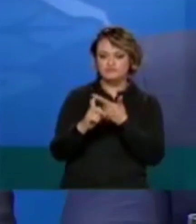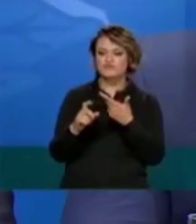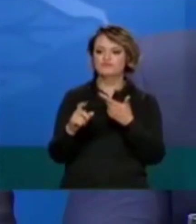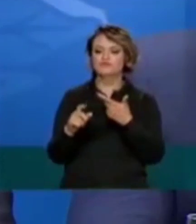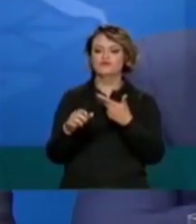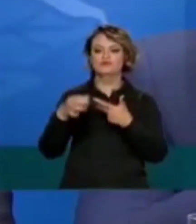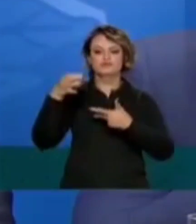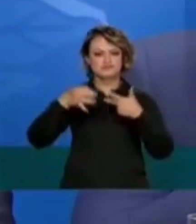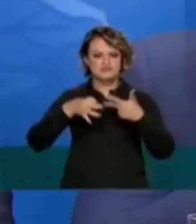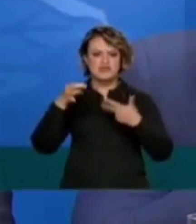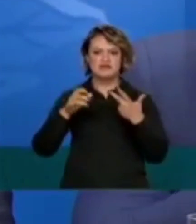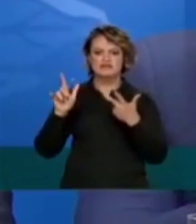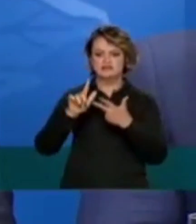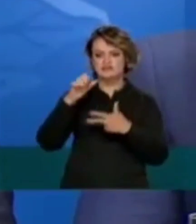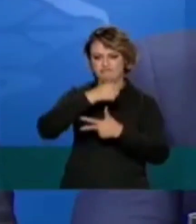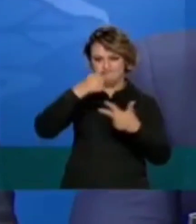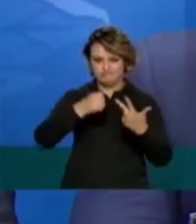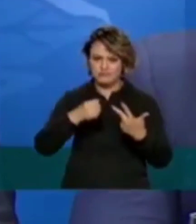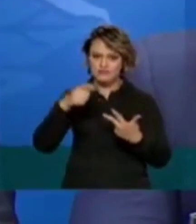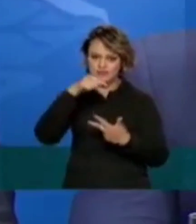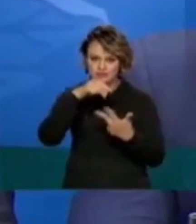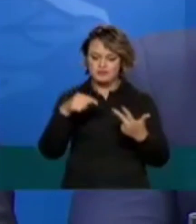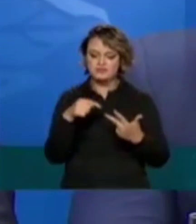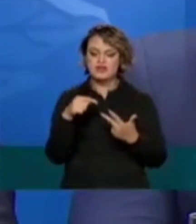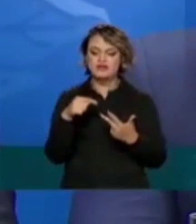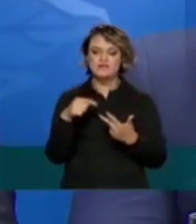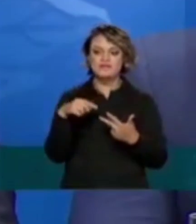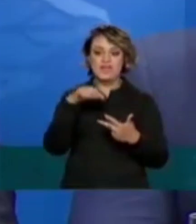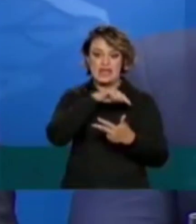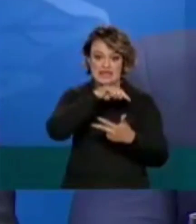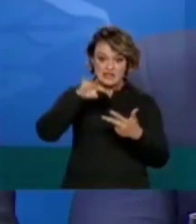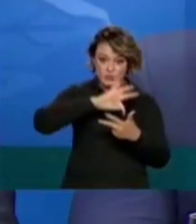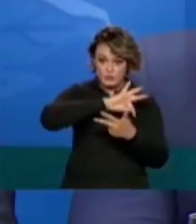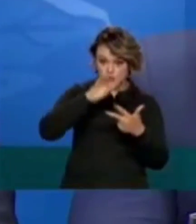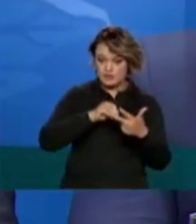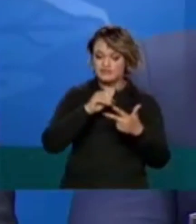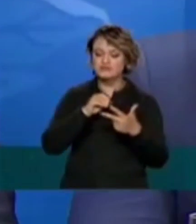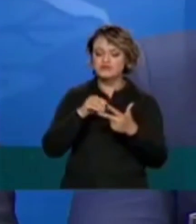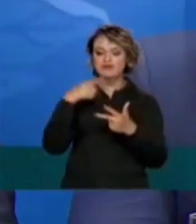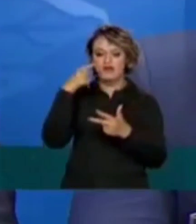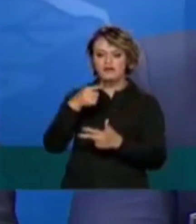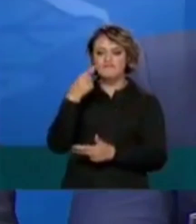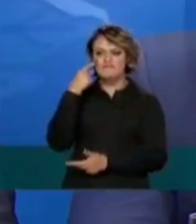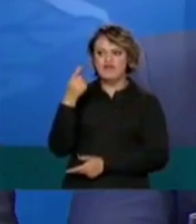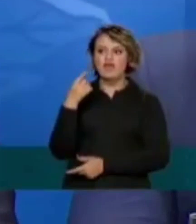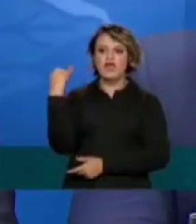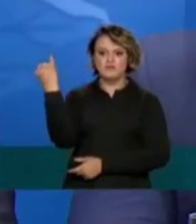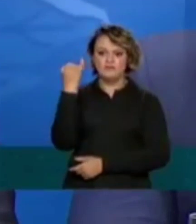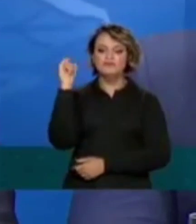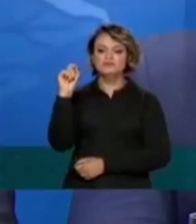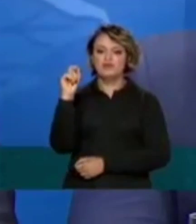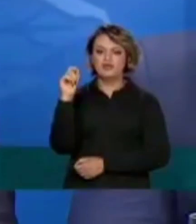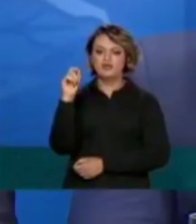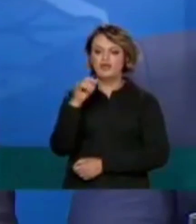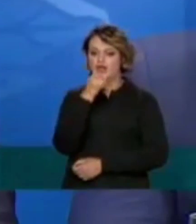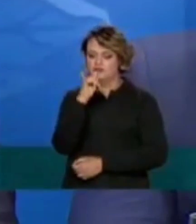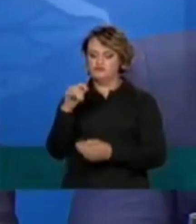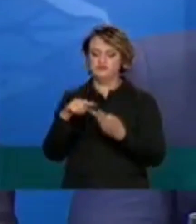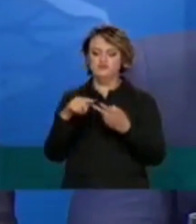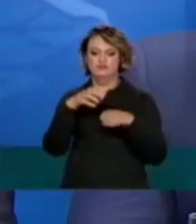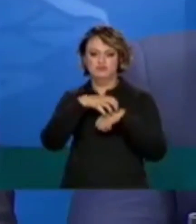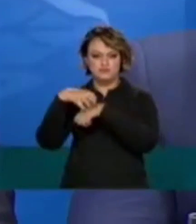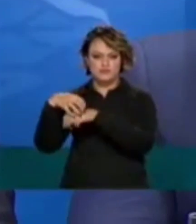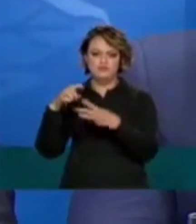que no Judiciário, nem no Legislativo, ninguém que não considere essenciais energia,